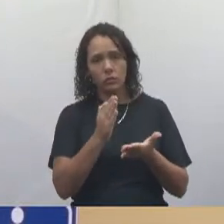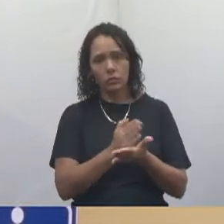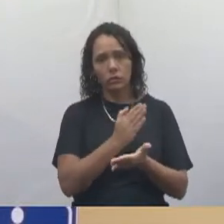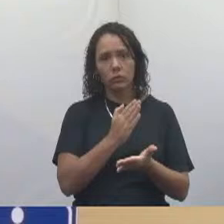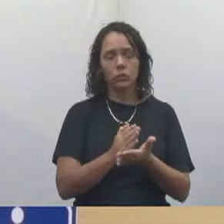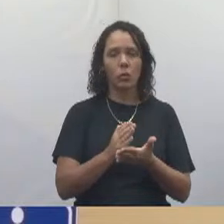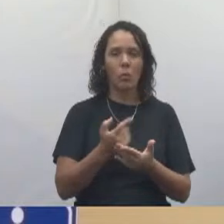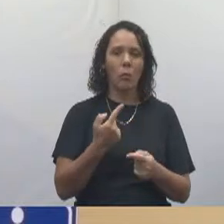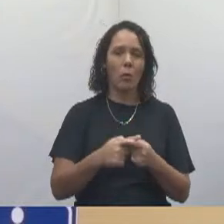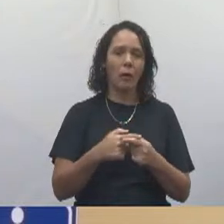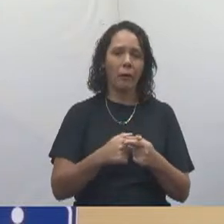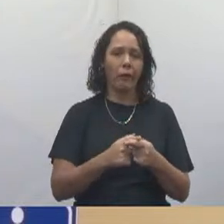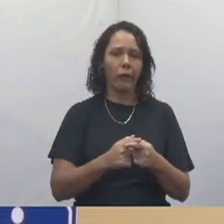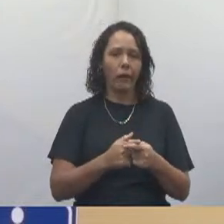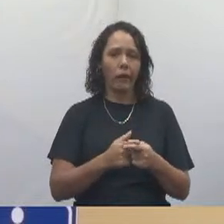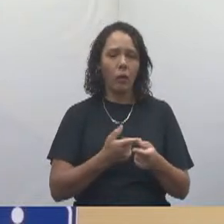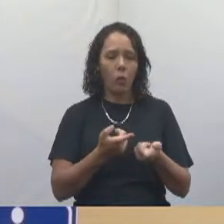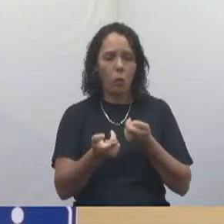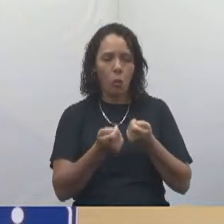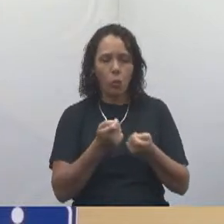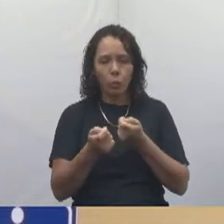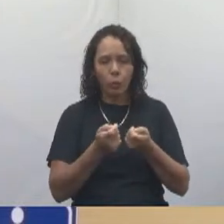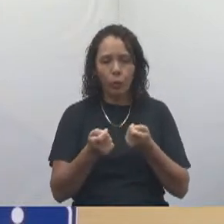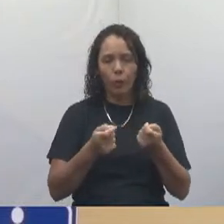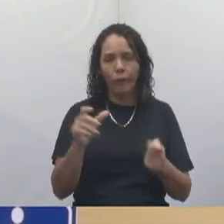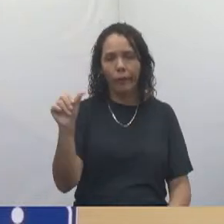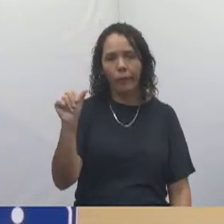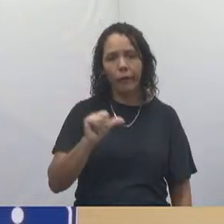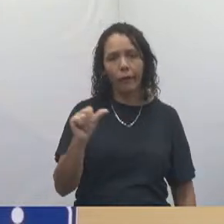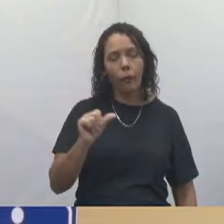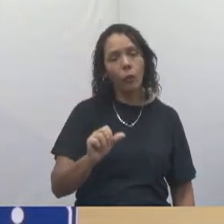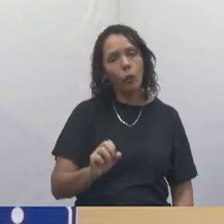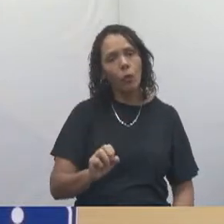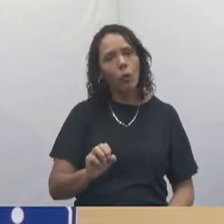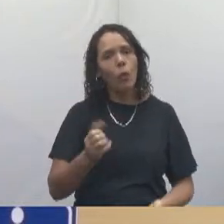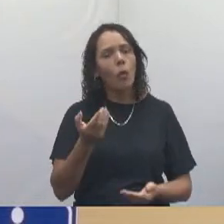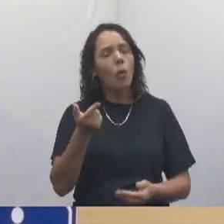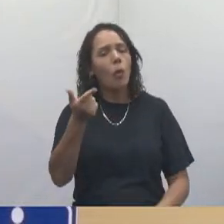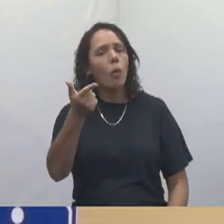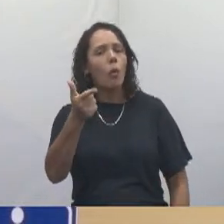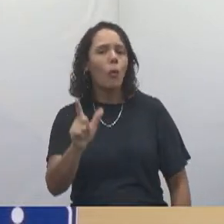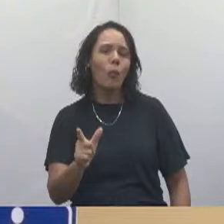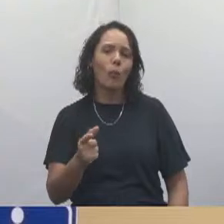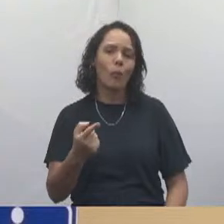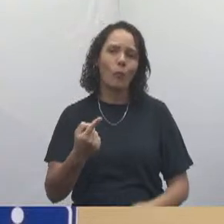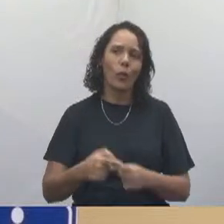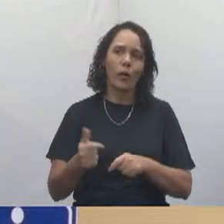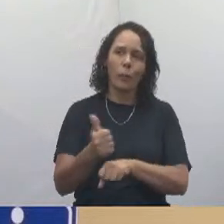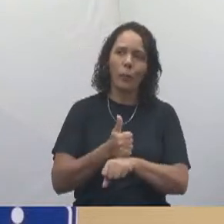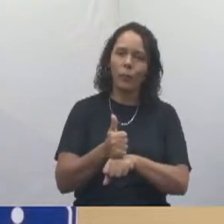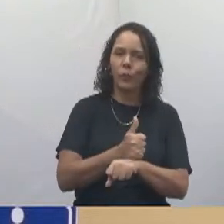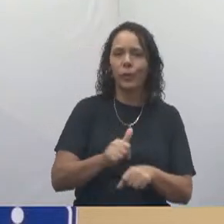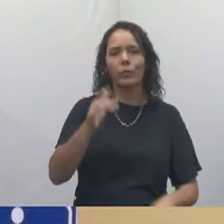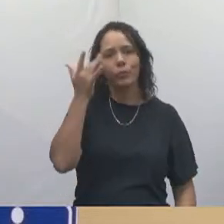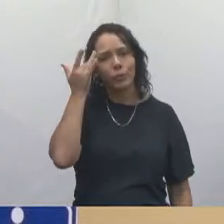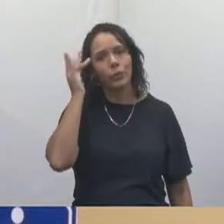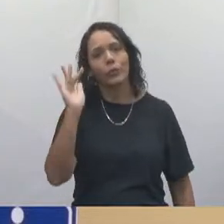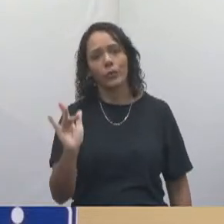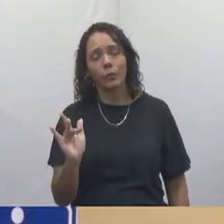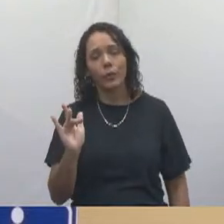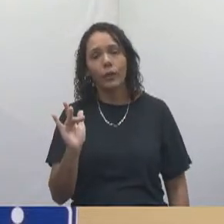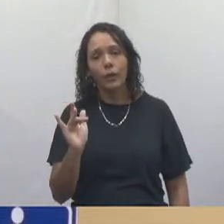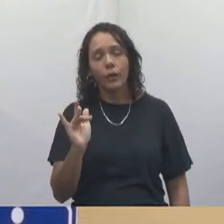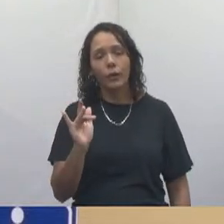má gestão, outras talvez por desconhecimento de algum profissional, e que isso